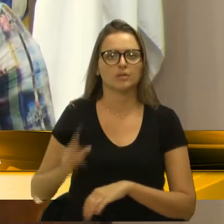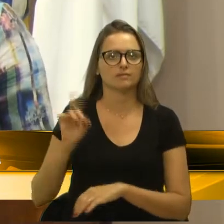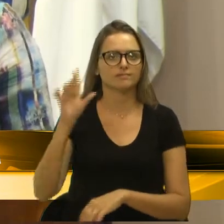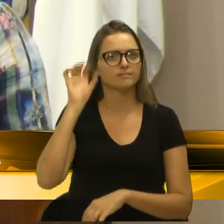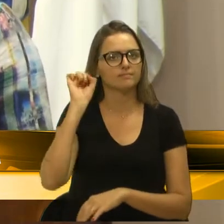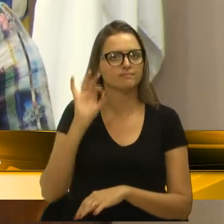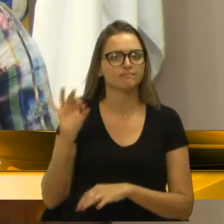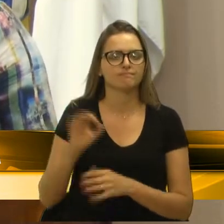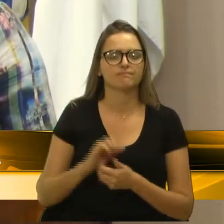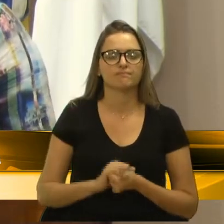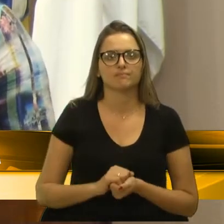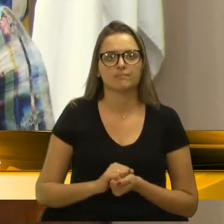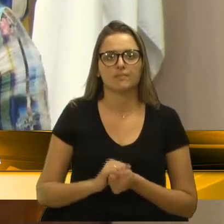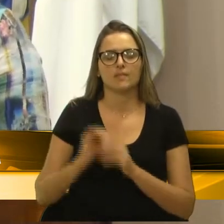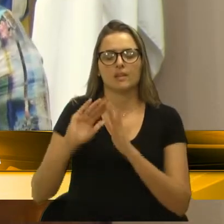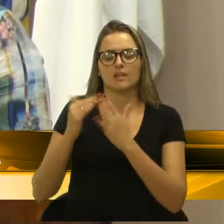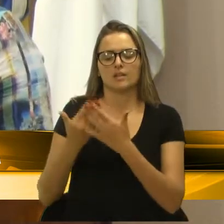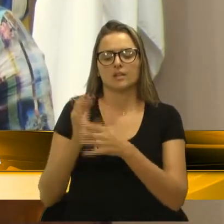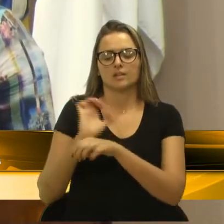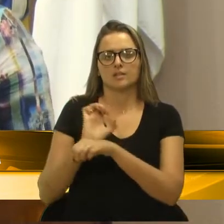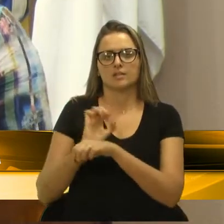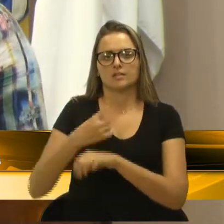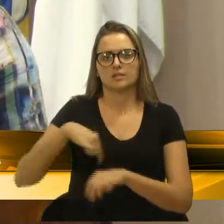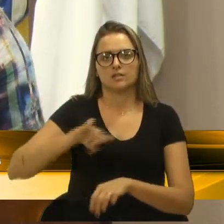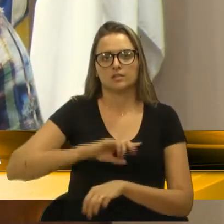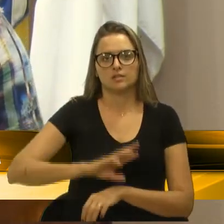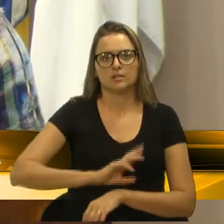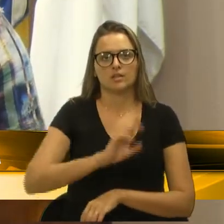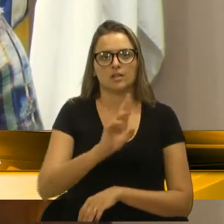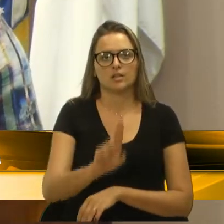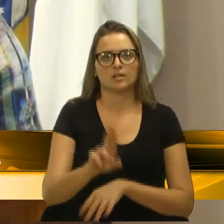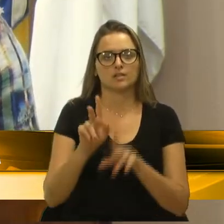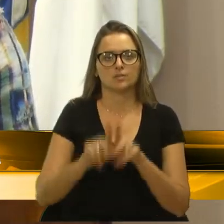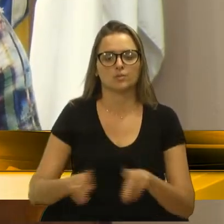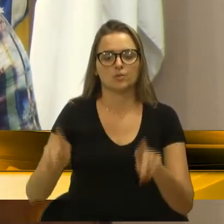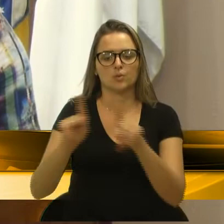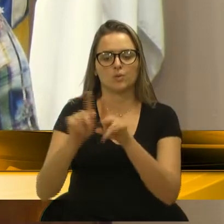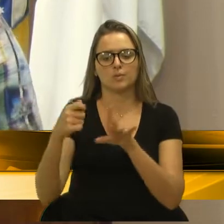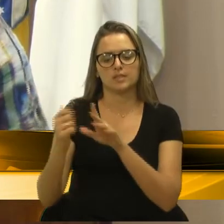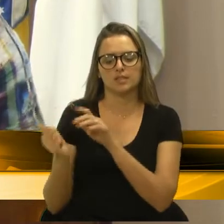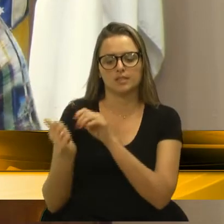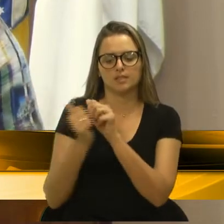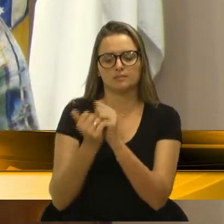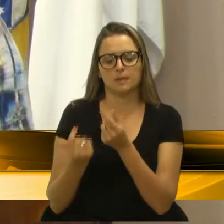As escolas estaduais estão pedindo socorro e nós, enquanto representantes, precisamos estar ao lado da